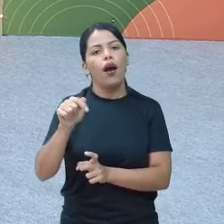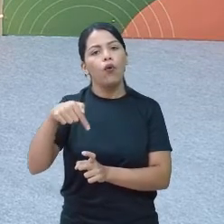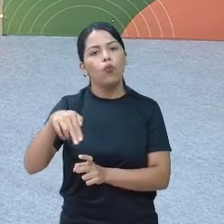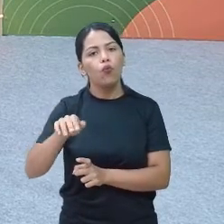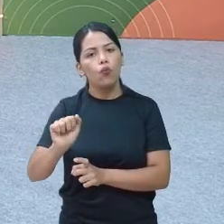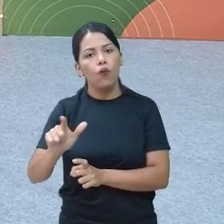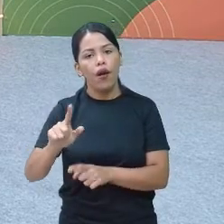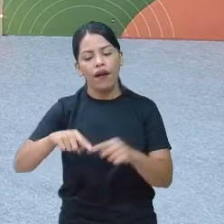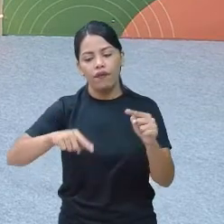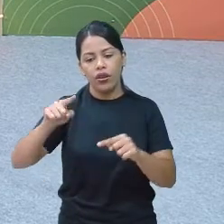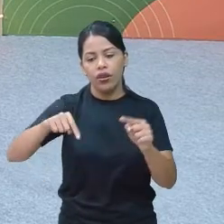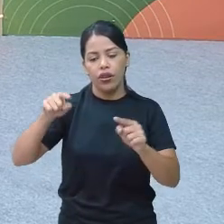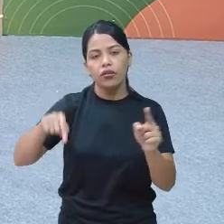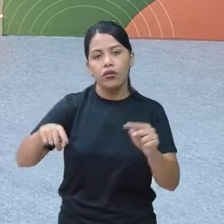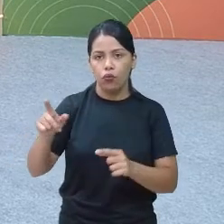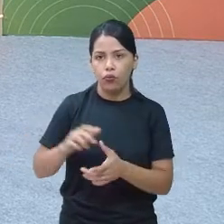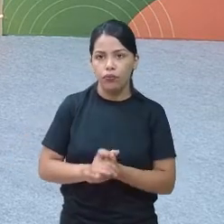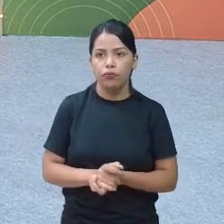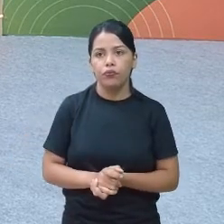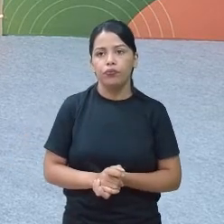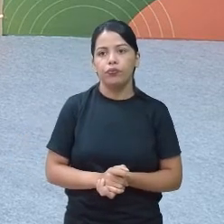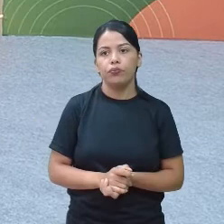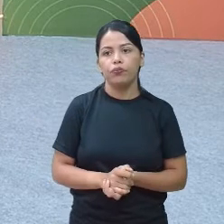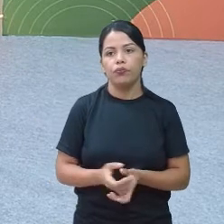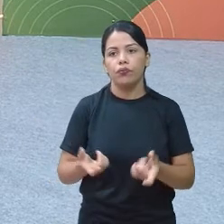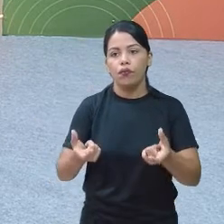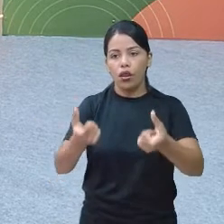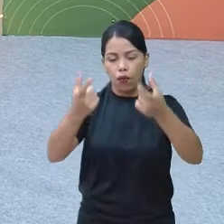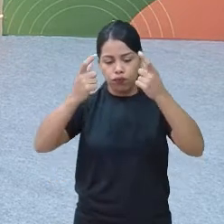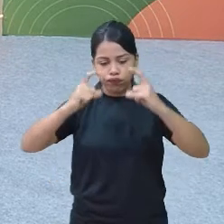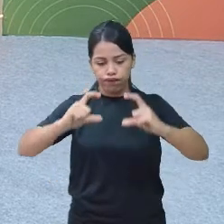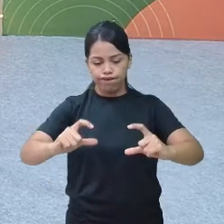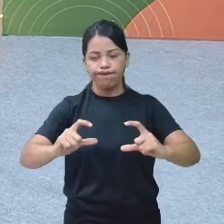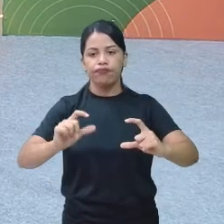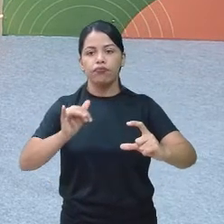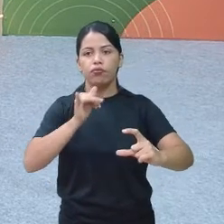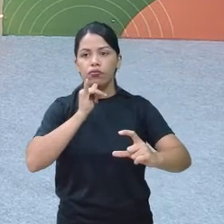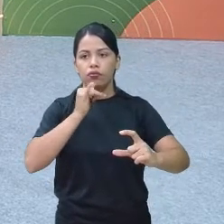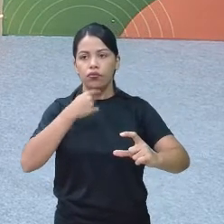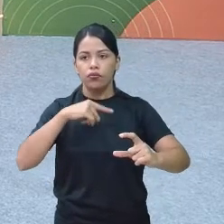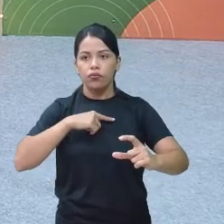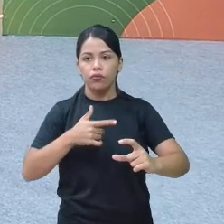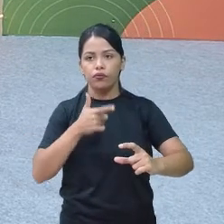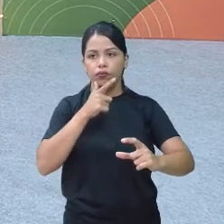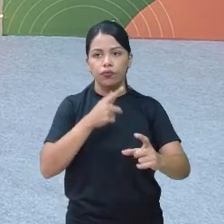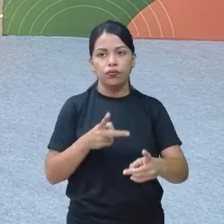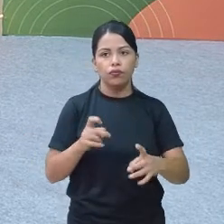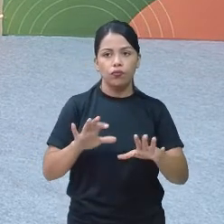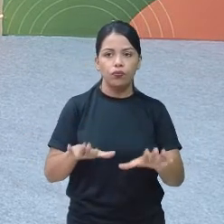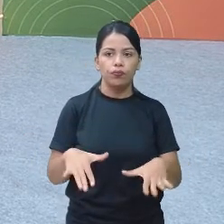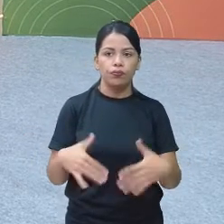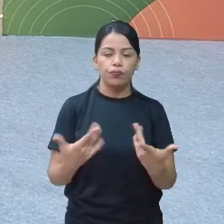variação do qual. No exemplo de baixo, a gente consegue perceber isso também. Então, quando a preposição que